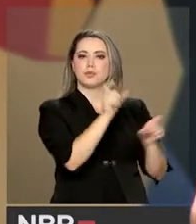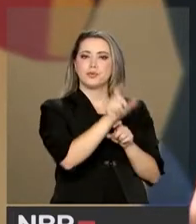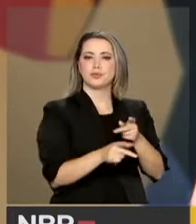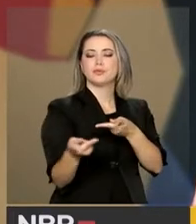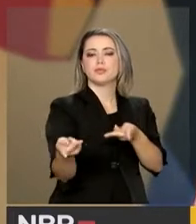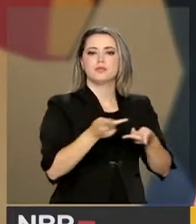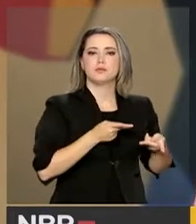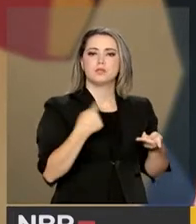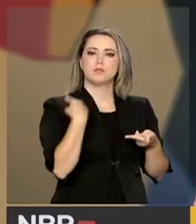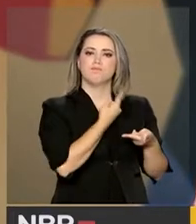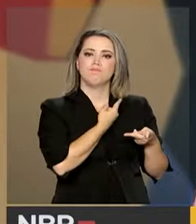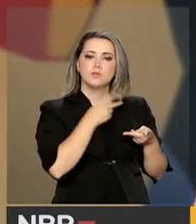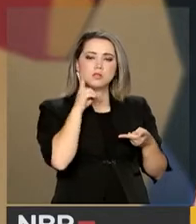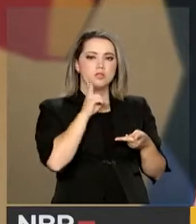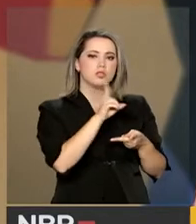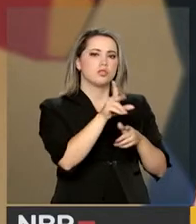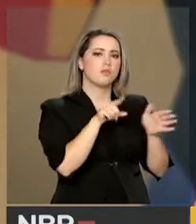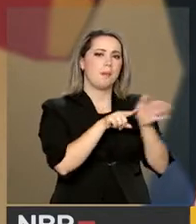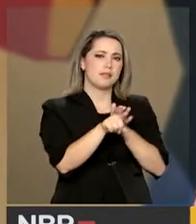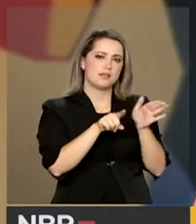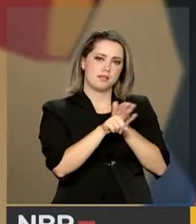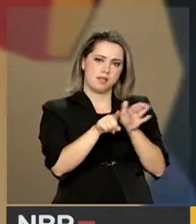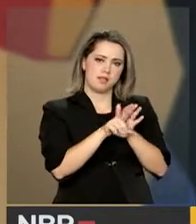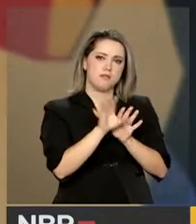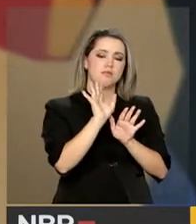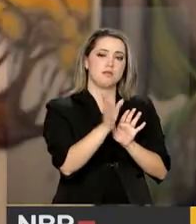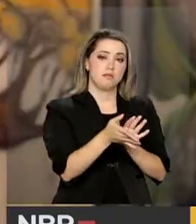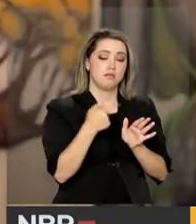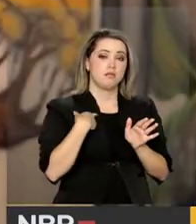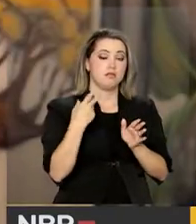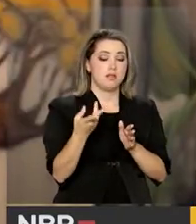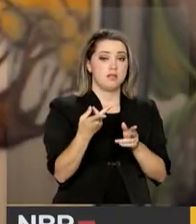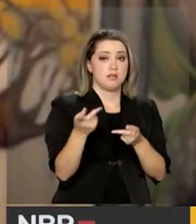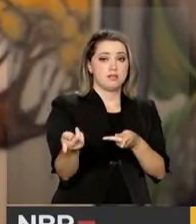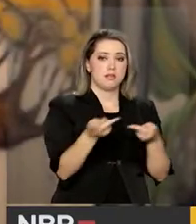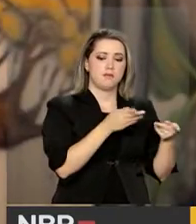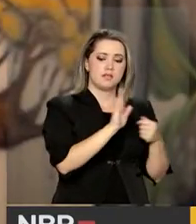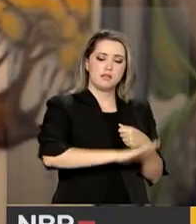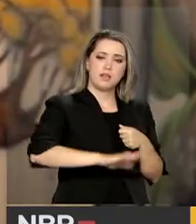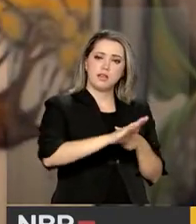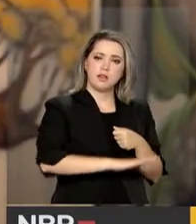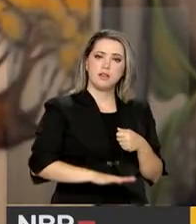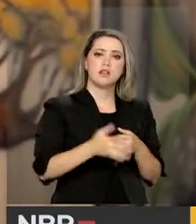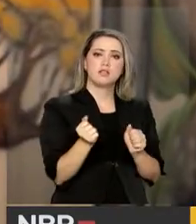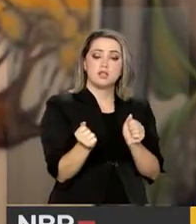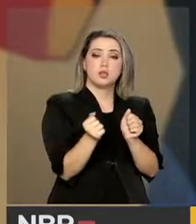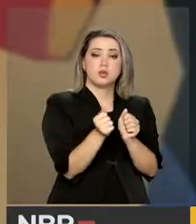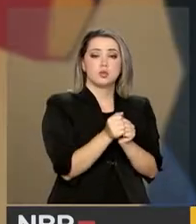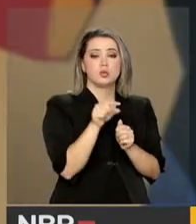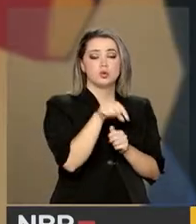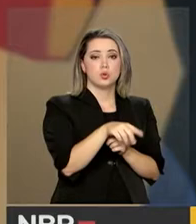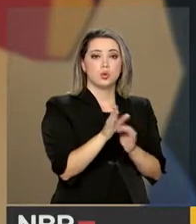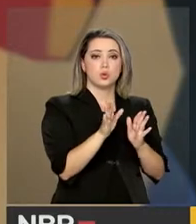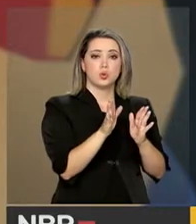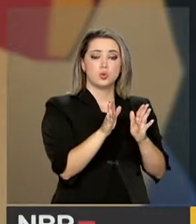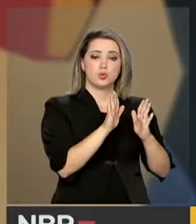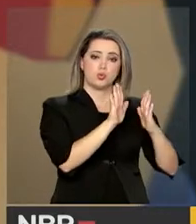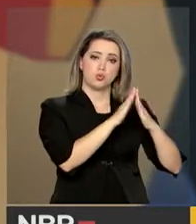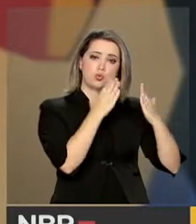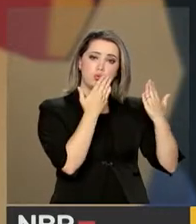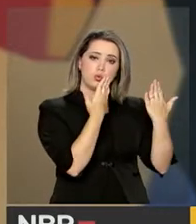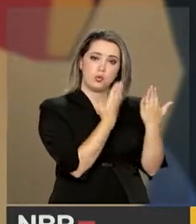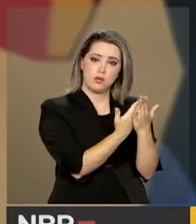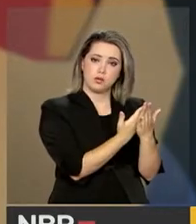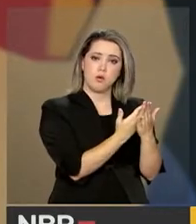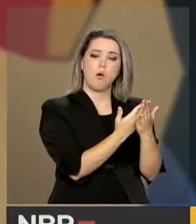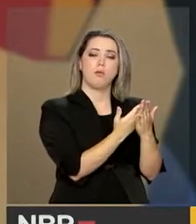a gente faz a partir de uma pesquisa estatística. E essa visitação inclui tanto as crianças que vão com as visitas guiadas